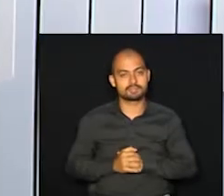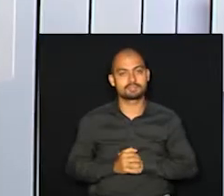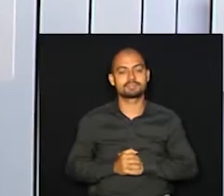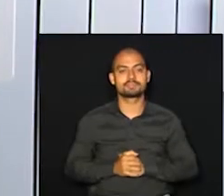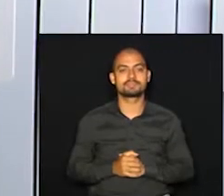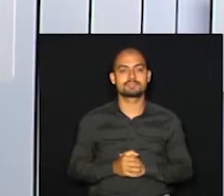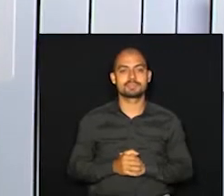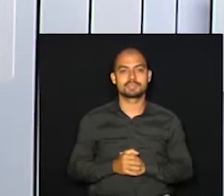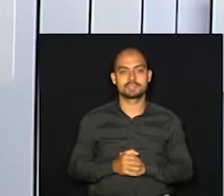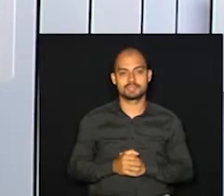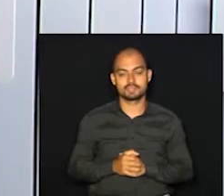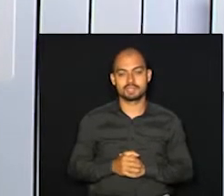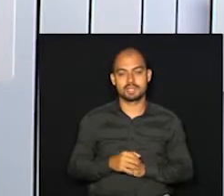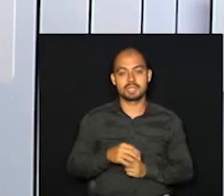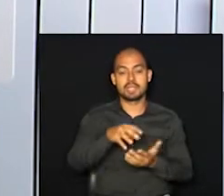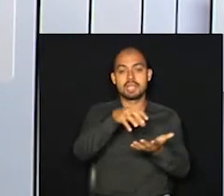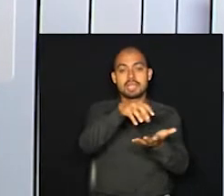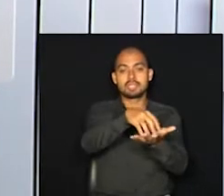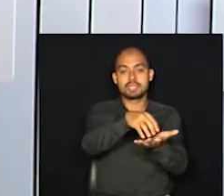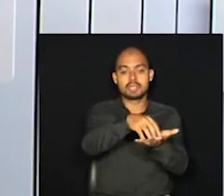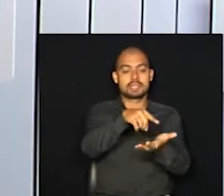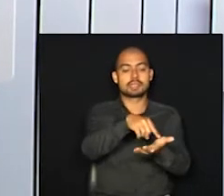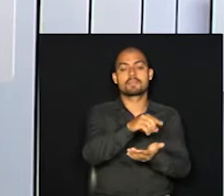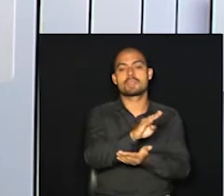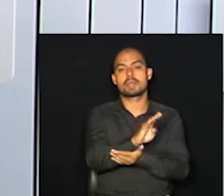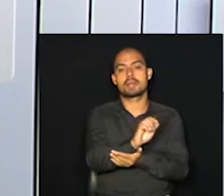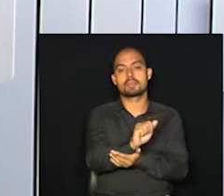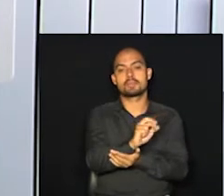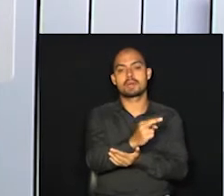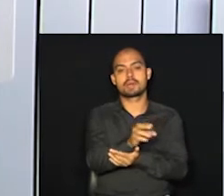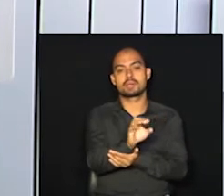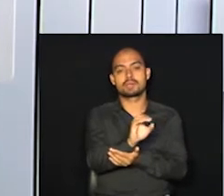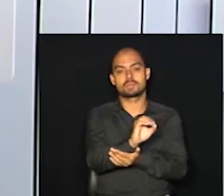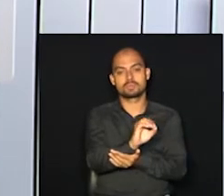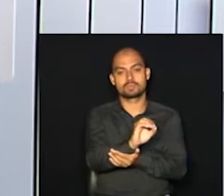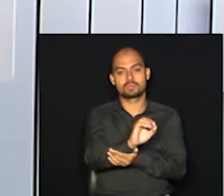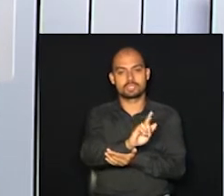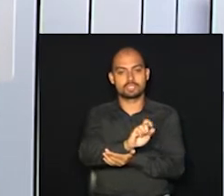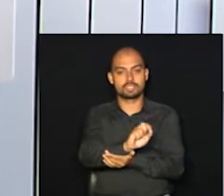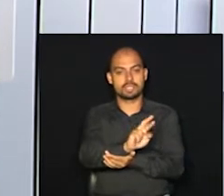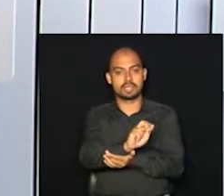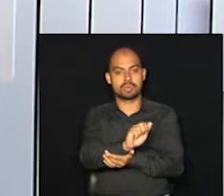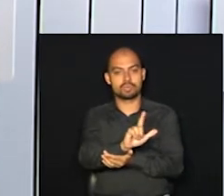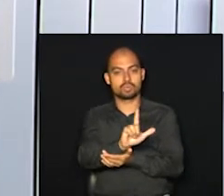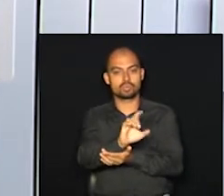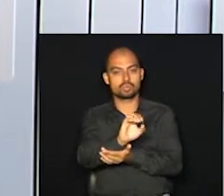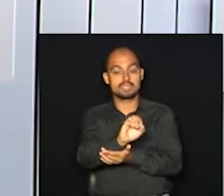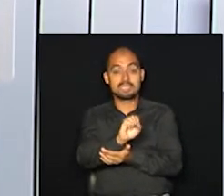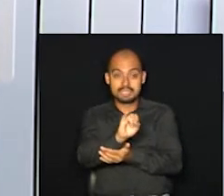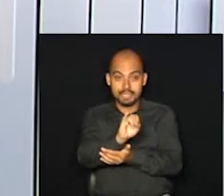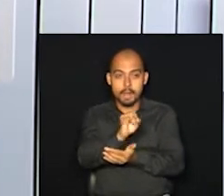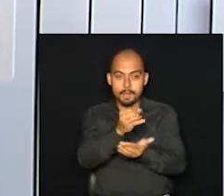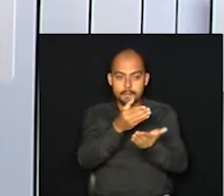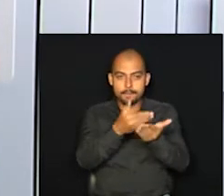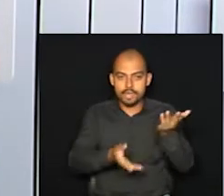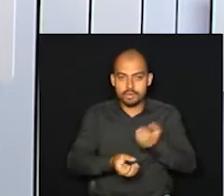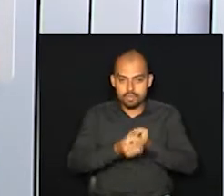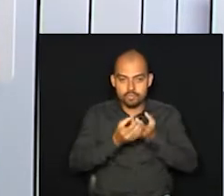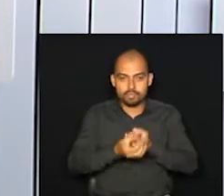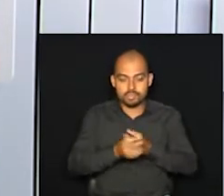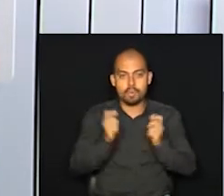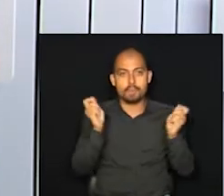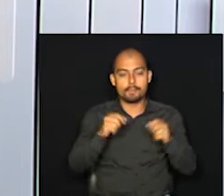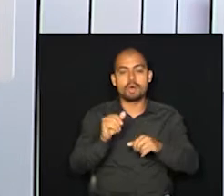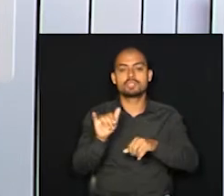de Campinas, no distrito de Barão Geraldo, com todas as informações. Caso você tenha perdido, depois você consulte